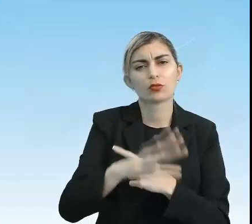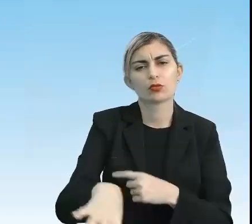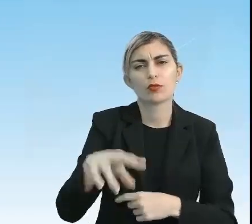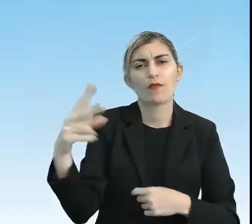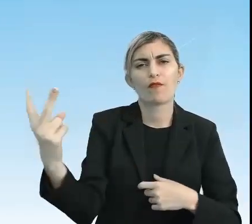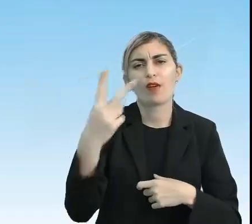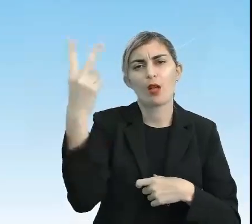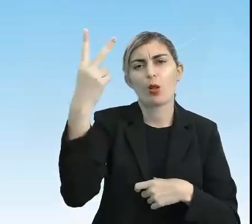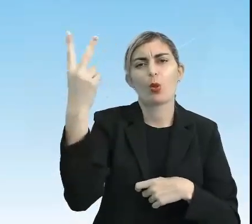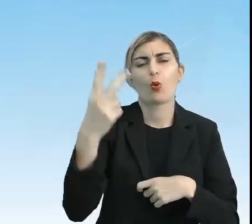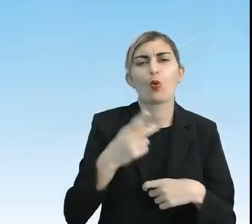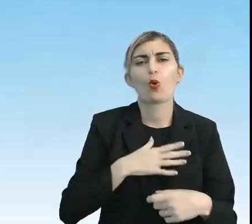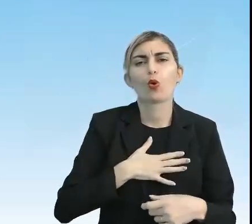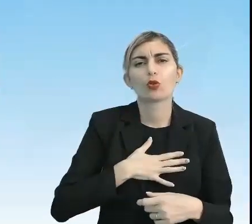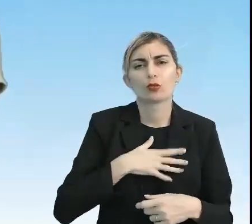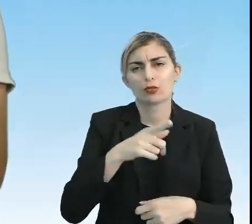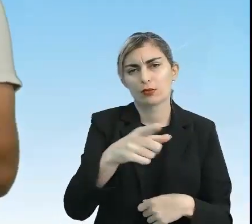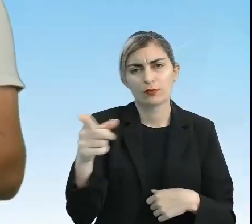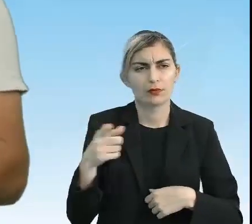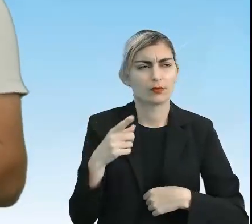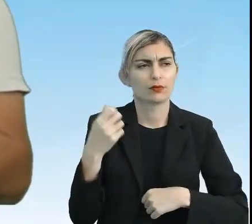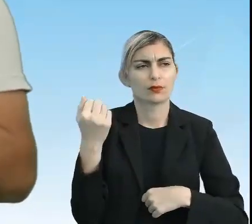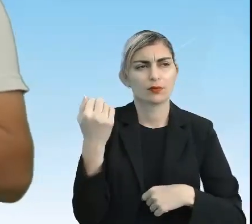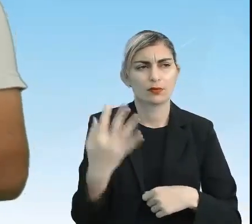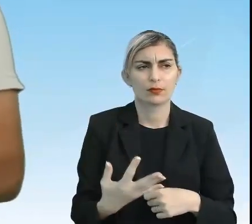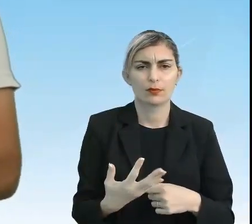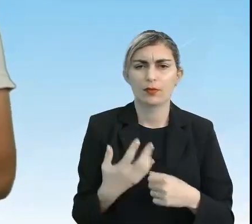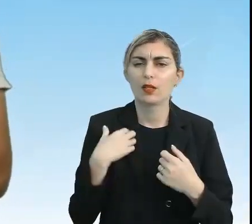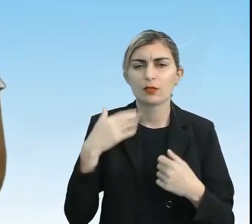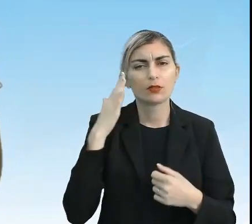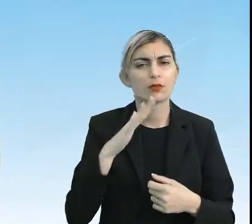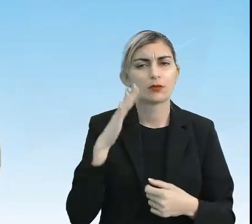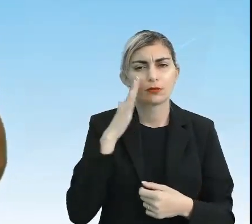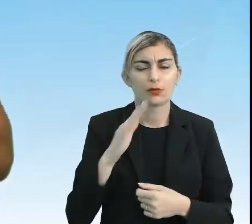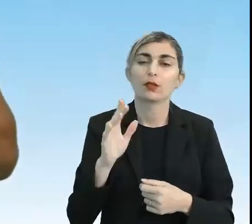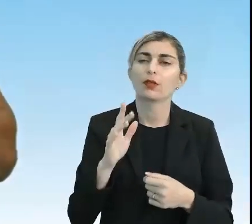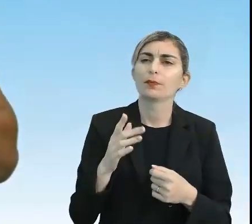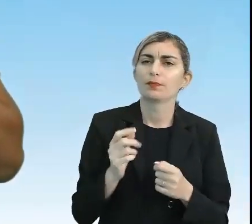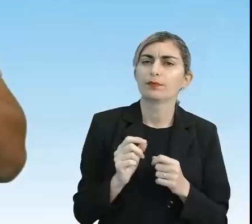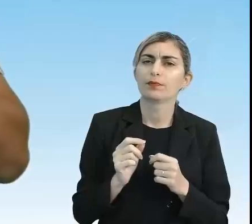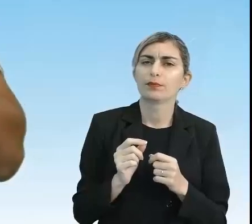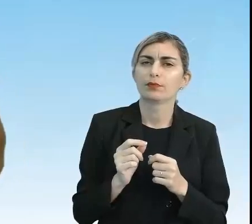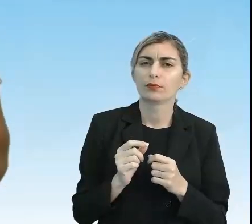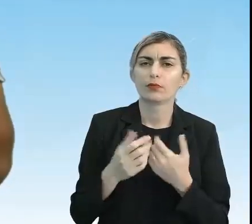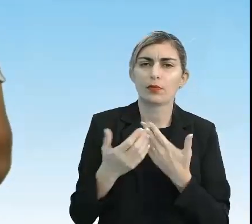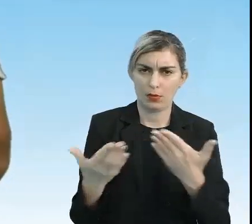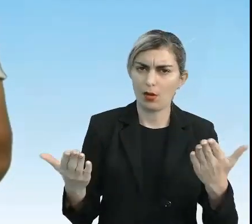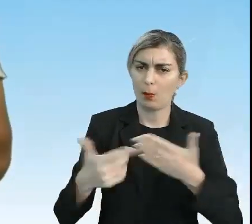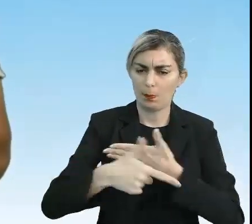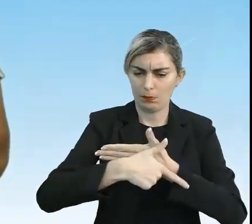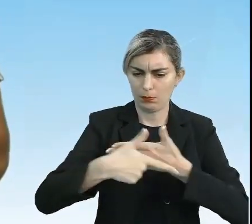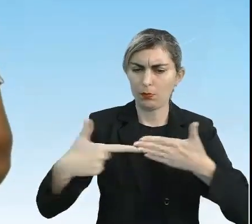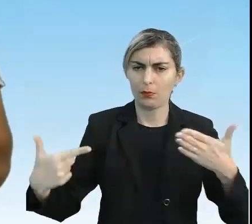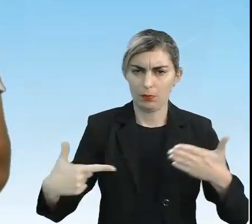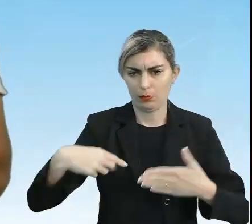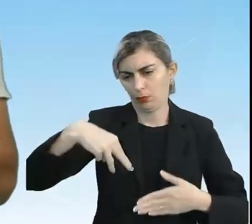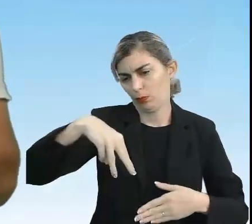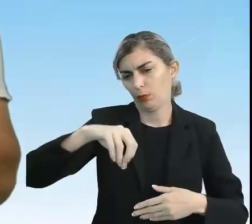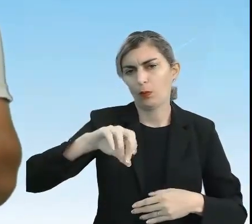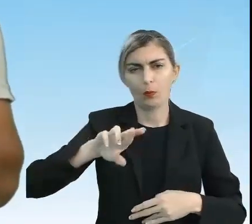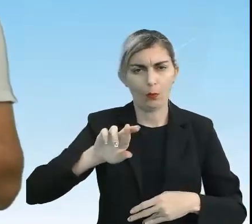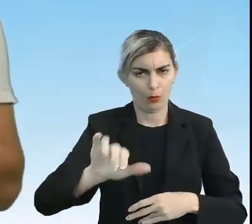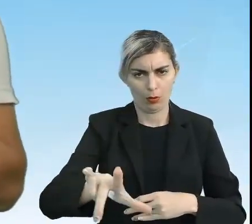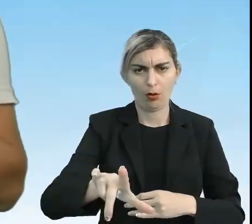valor social. Eu gostaria que o senhor comentasse Em sobre linhas isso. gerais, a gente tem que entender o seguinte: a moral, ela